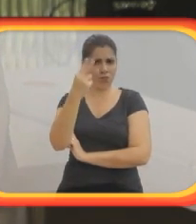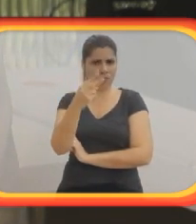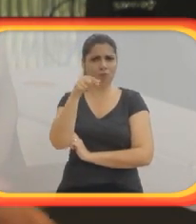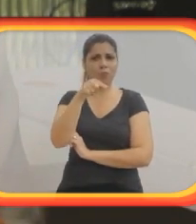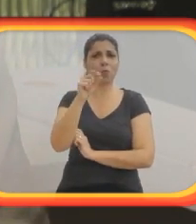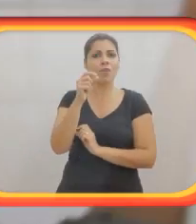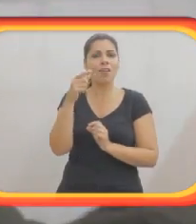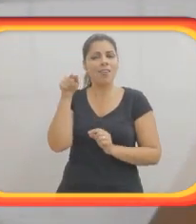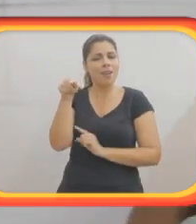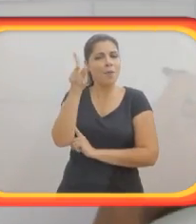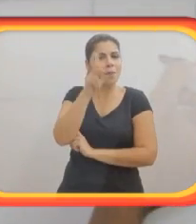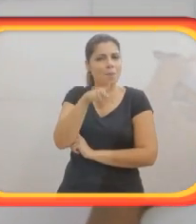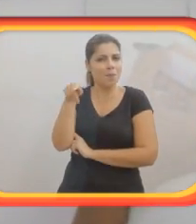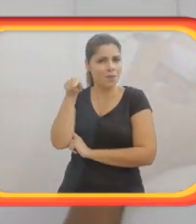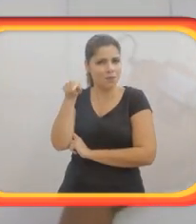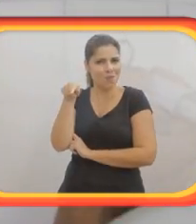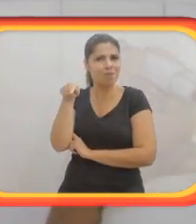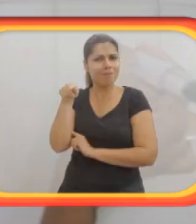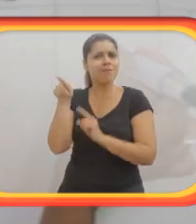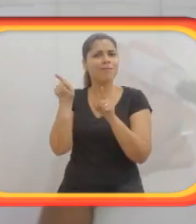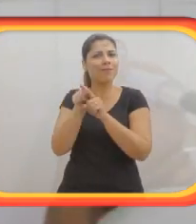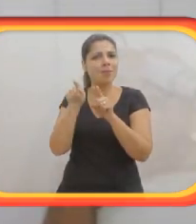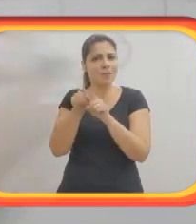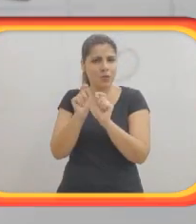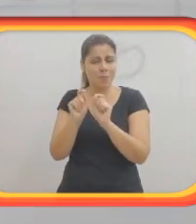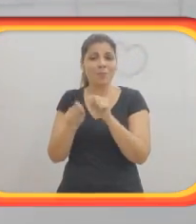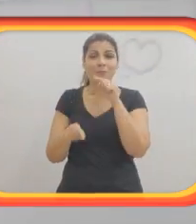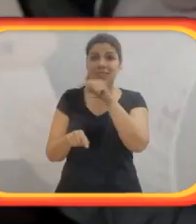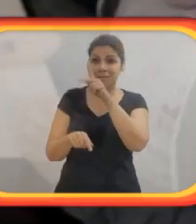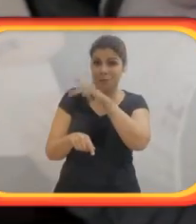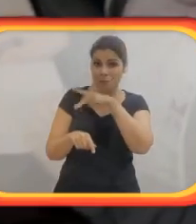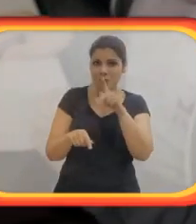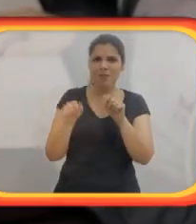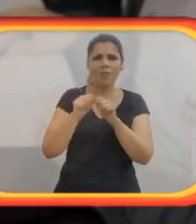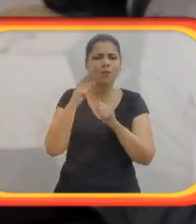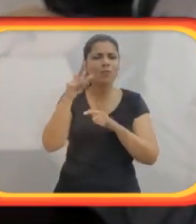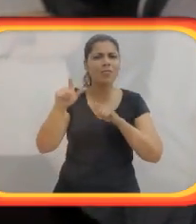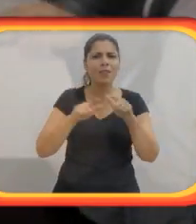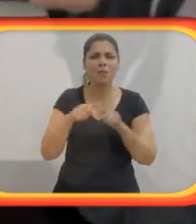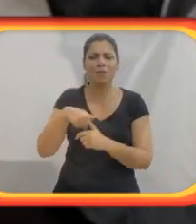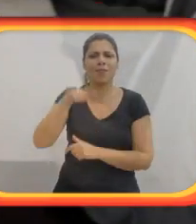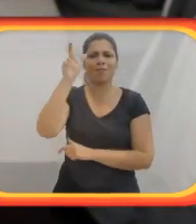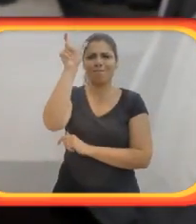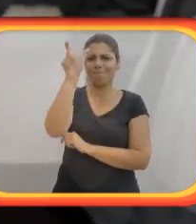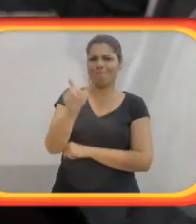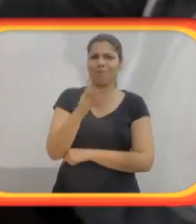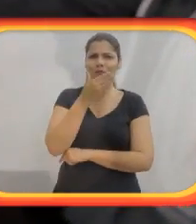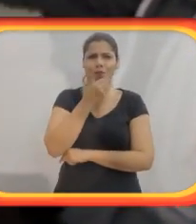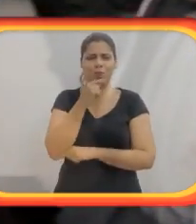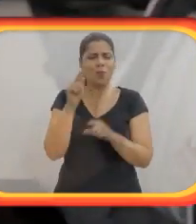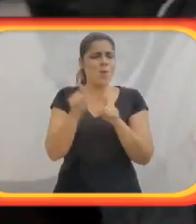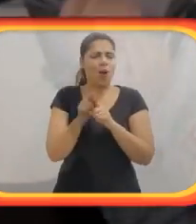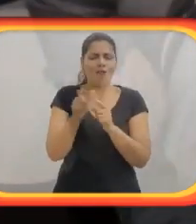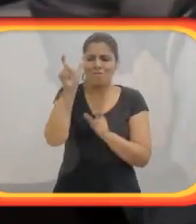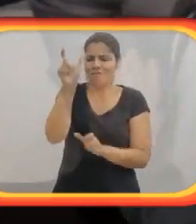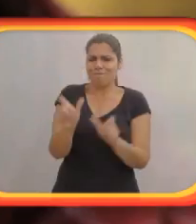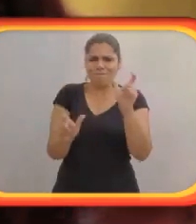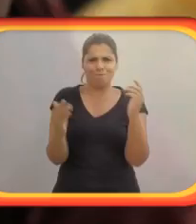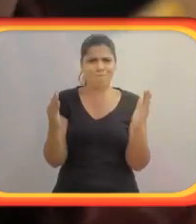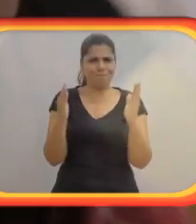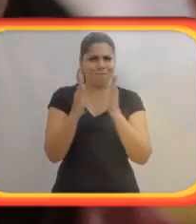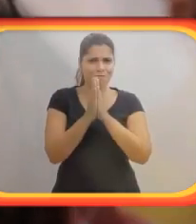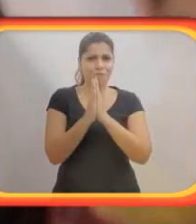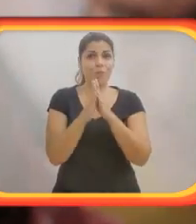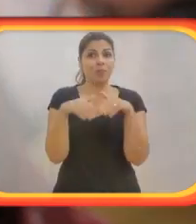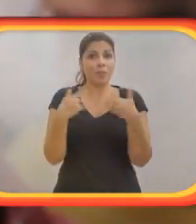1, né, no caso o professor regente, e a mediação 2, que é esse professor também, né? Esse professor ele faz